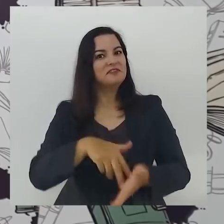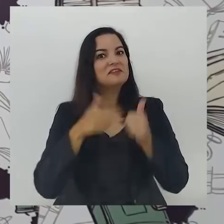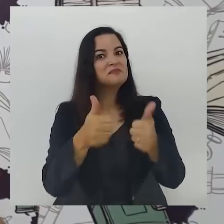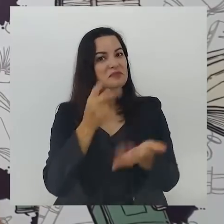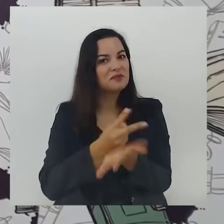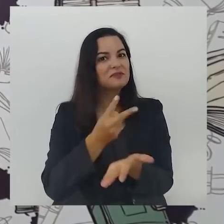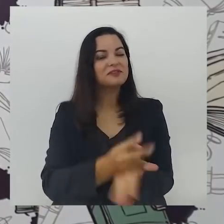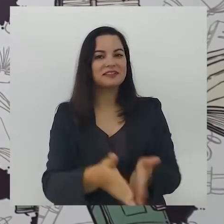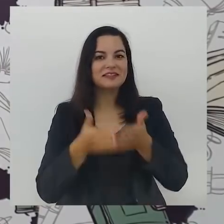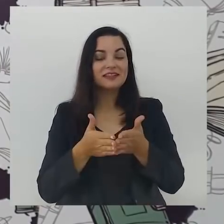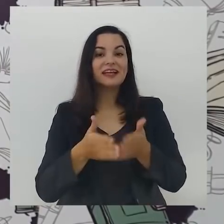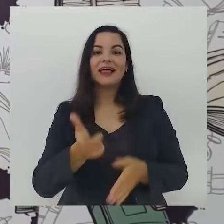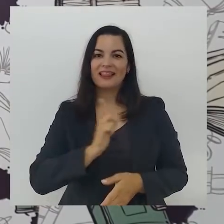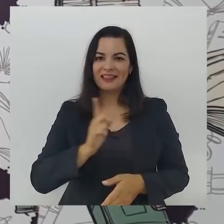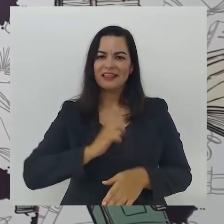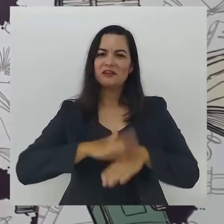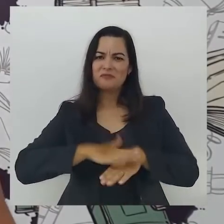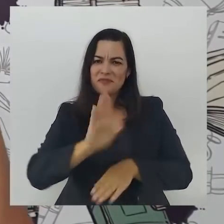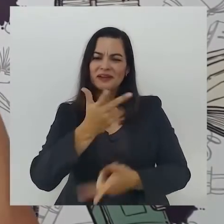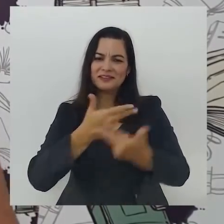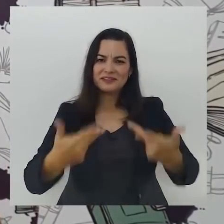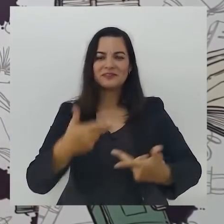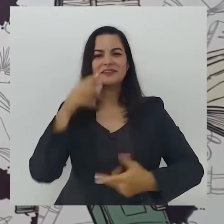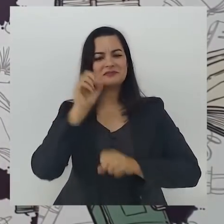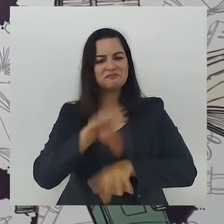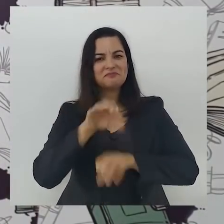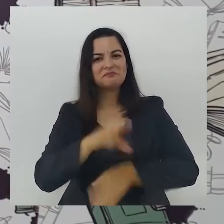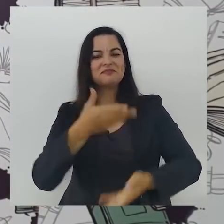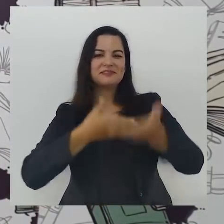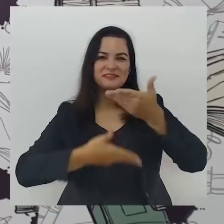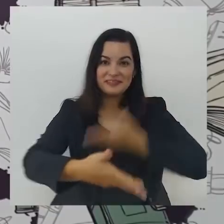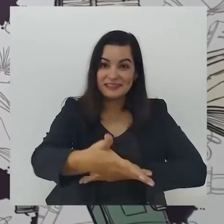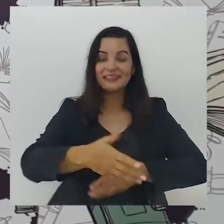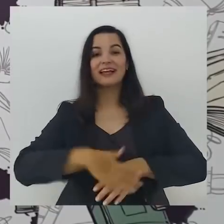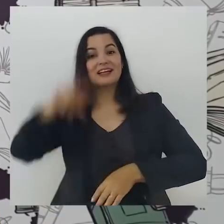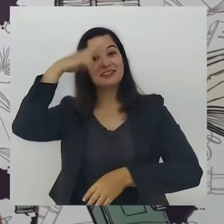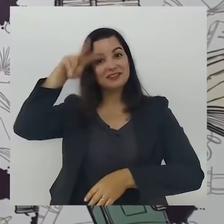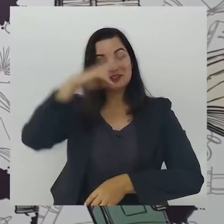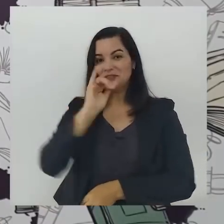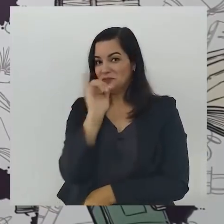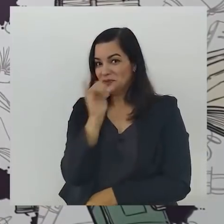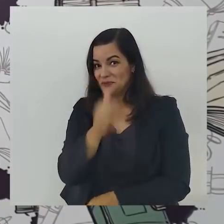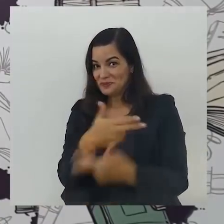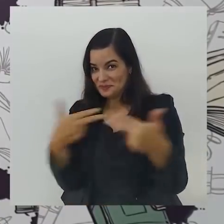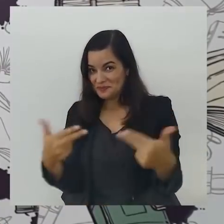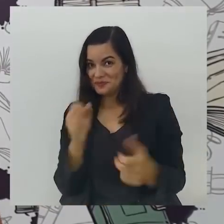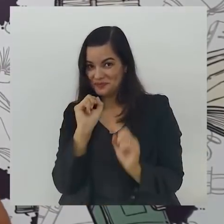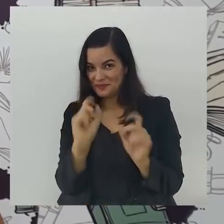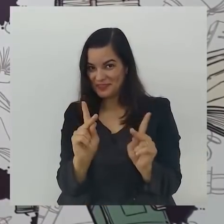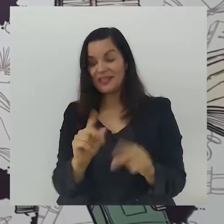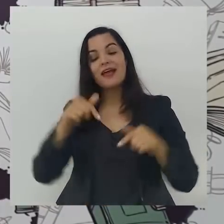firmes aí que nós ainda temos algumas coisas para compartilhar com vocês, algumas histórias para contar, tá